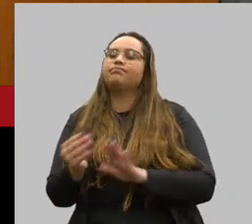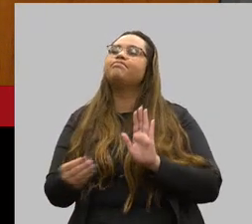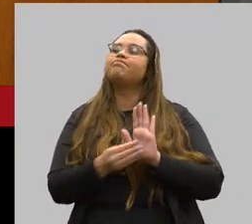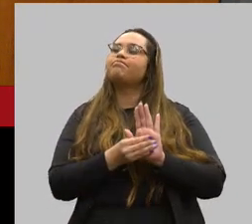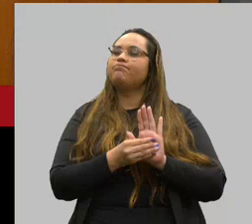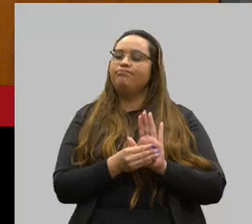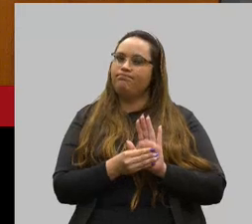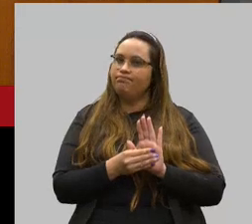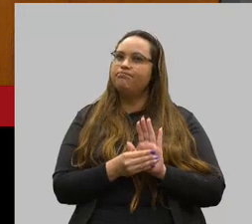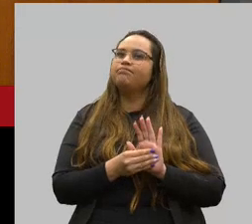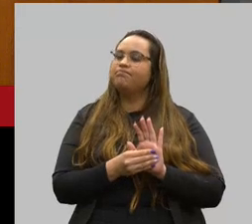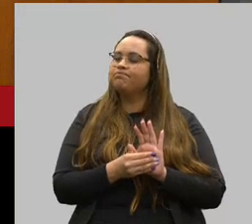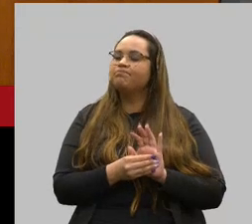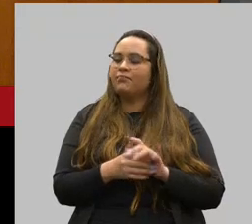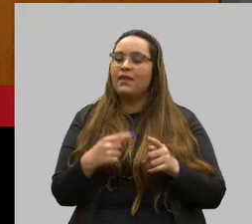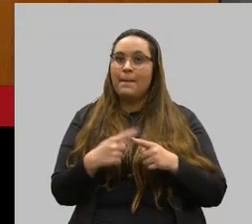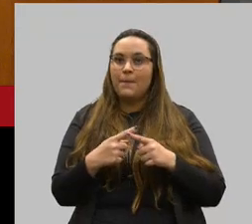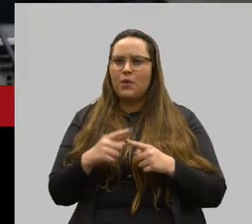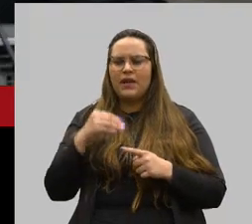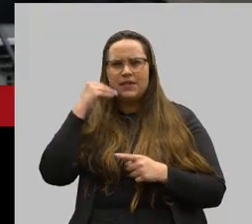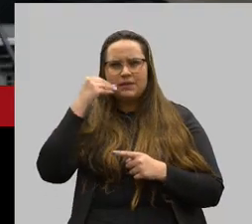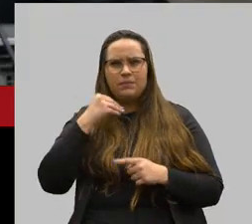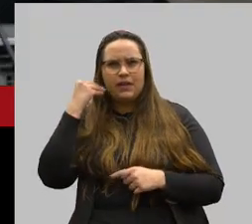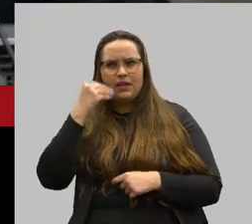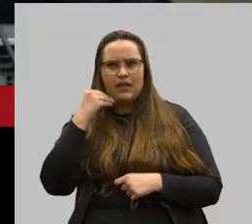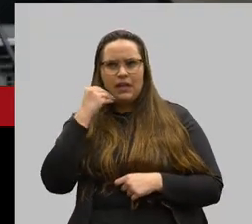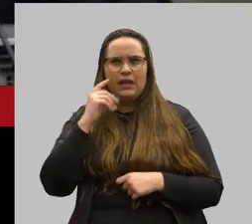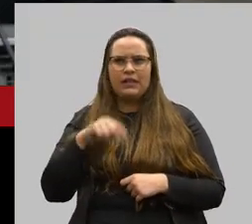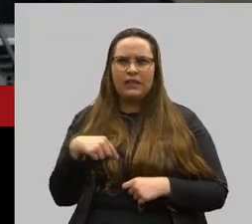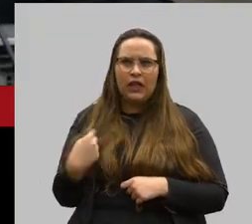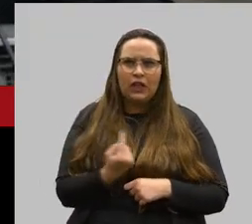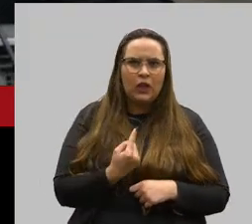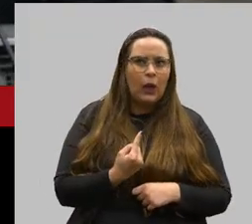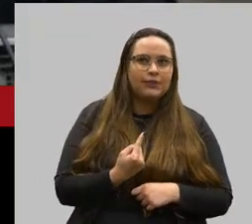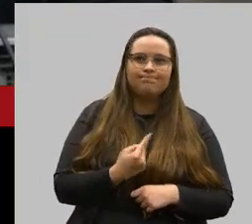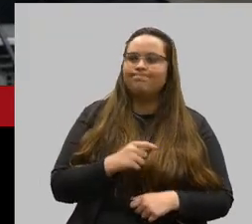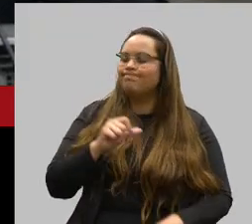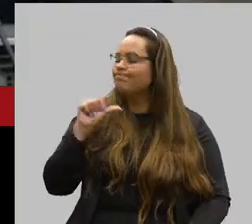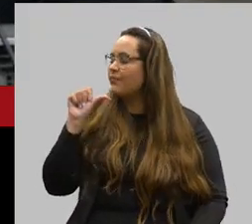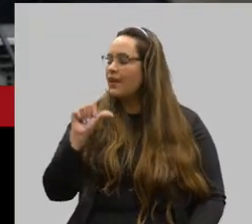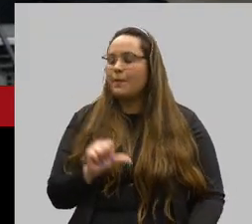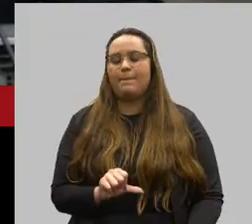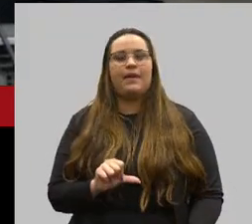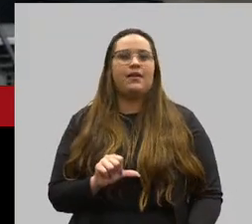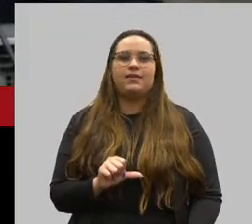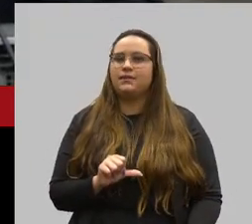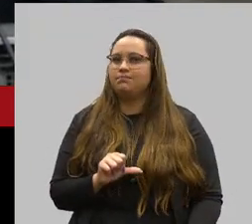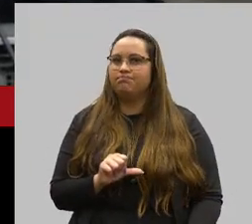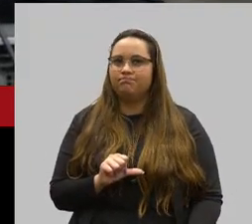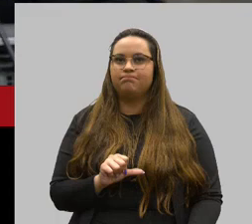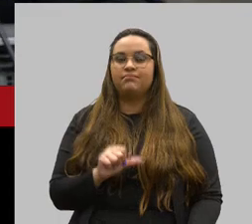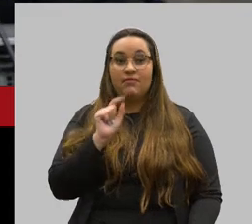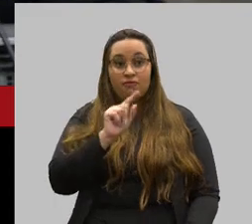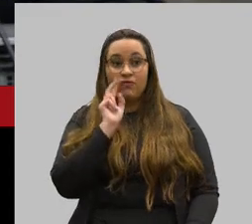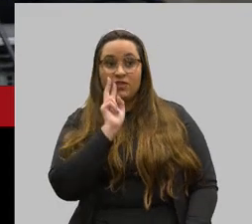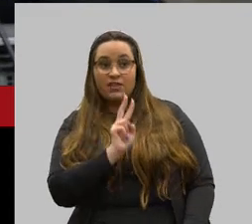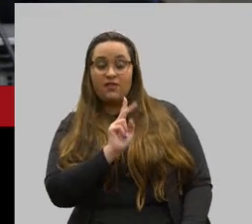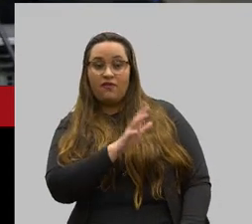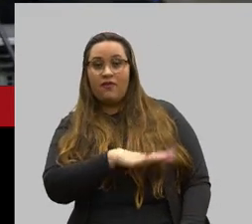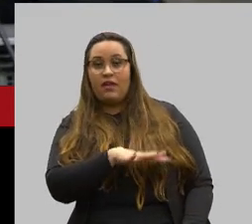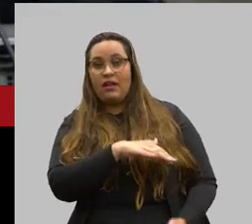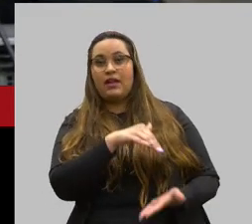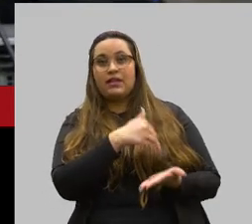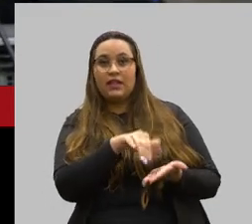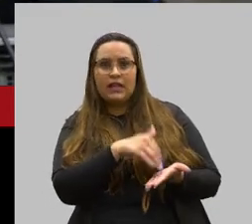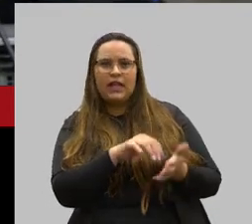experiência que nós temos na educação ela é péssima porque você olha paraa gestão da secretaria de educação tô falando